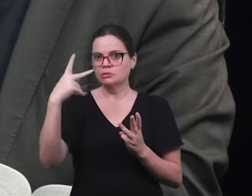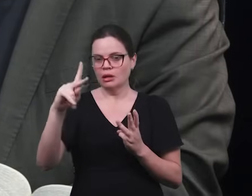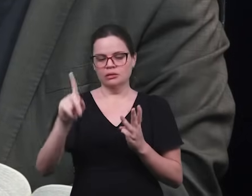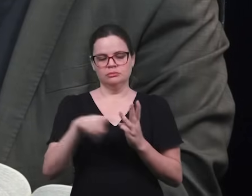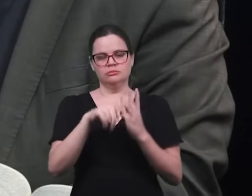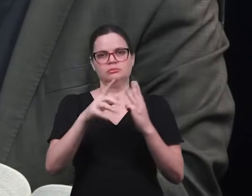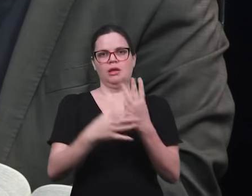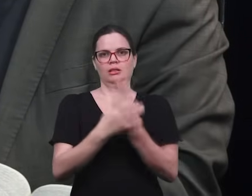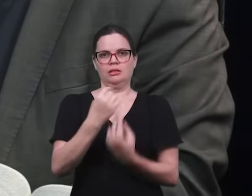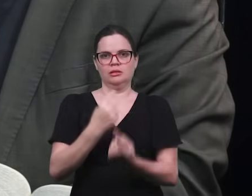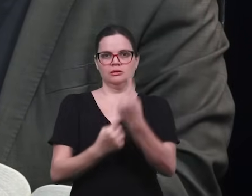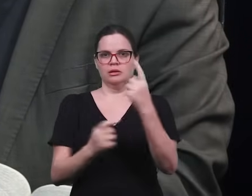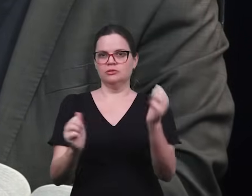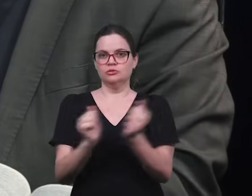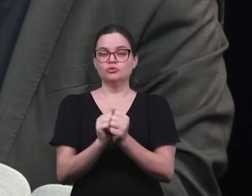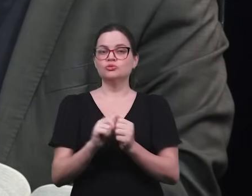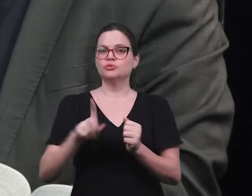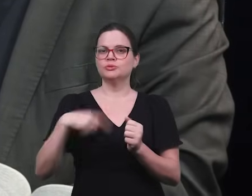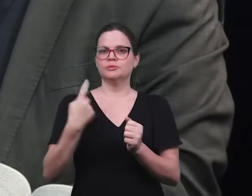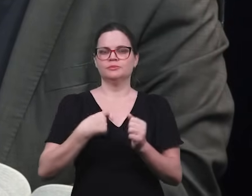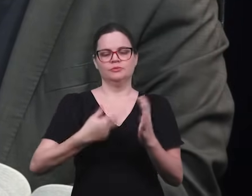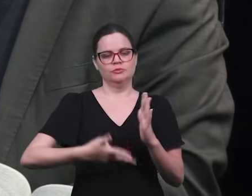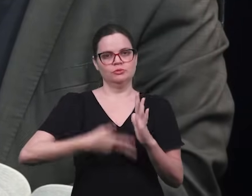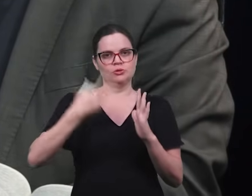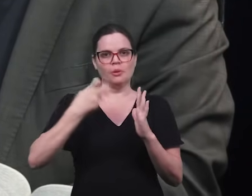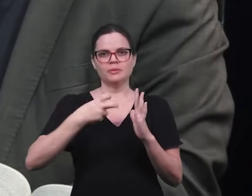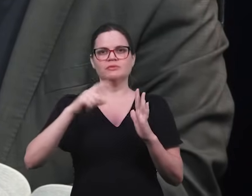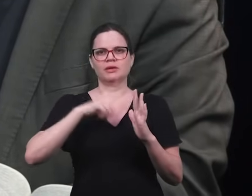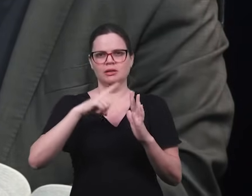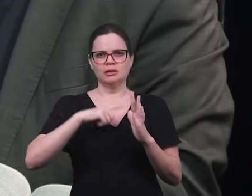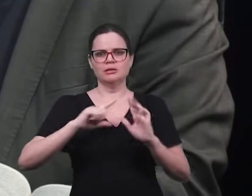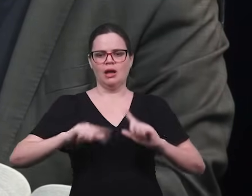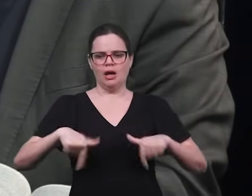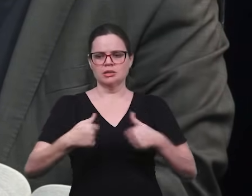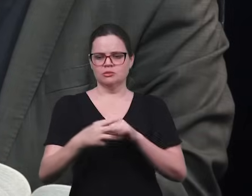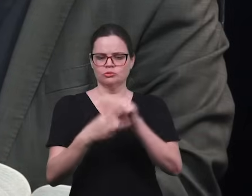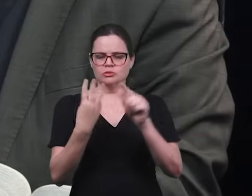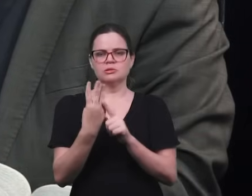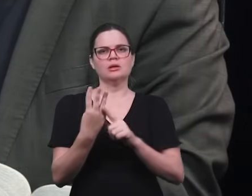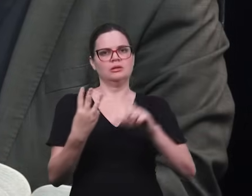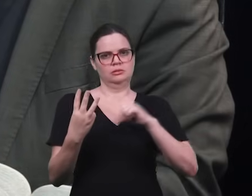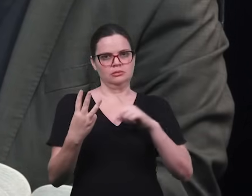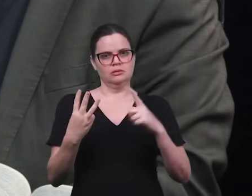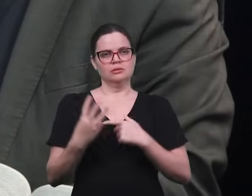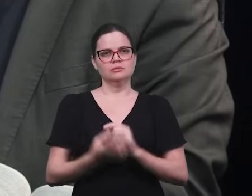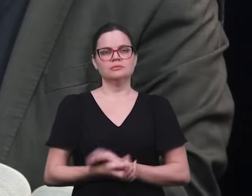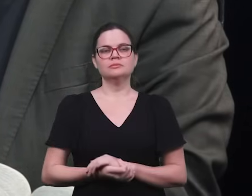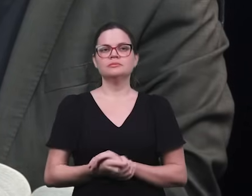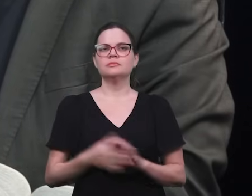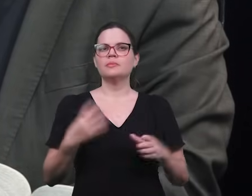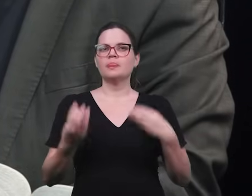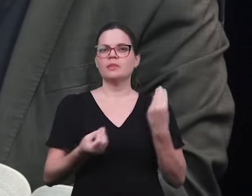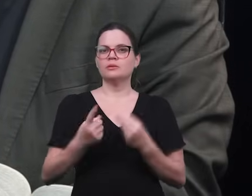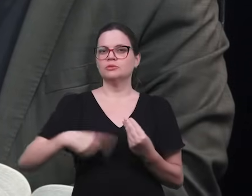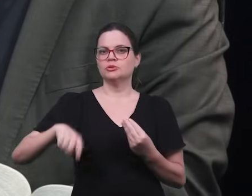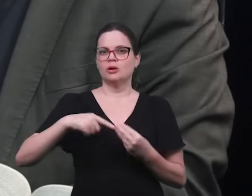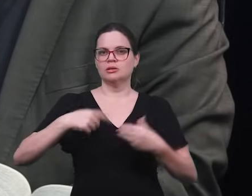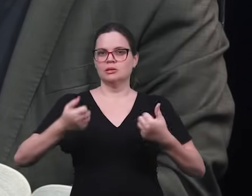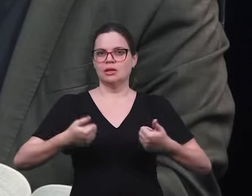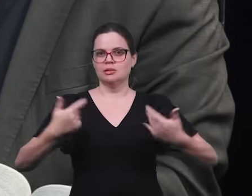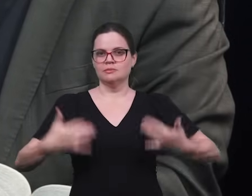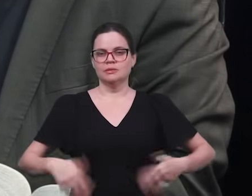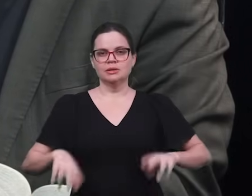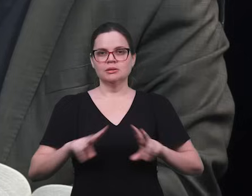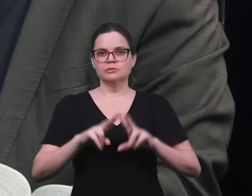aspectos, as figuras do Pai, do Filho e do Espírito Santo. Né? Como nós estamos tratando